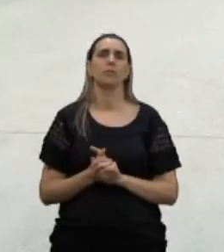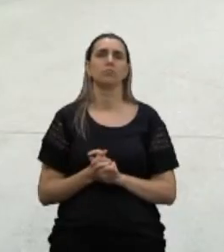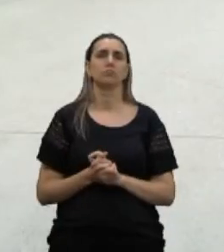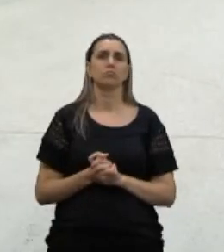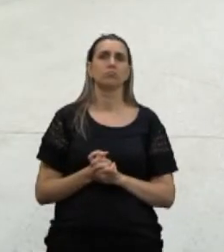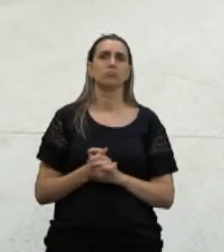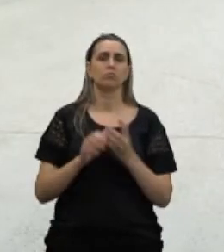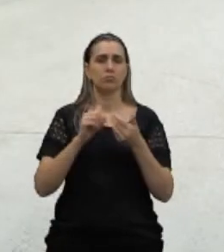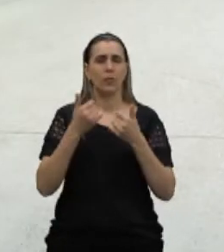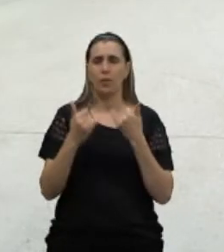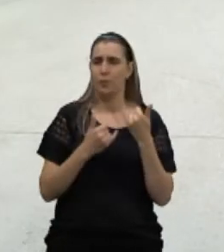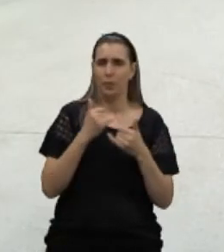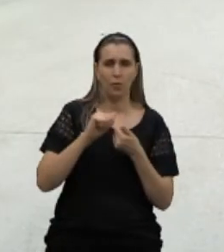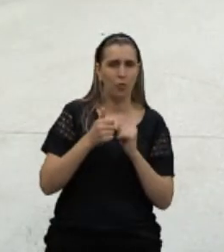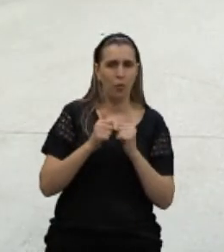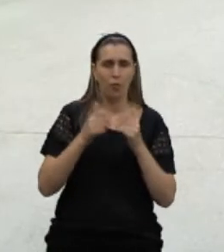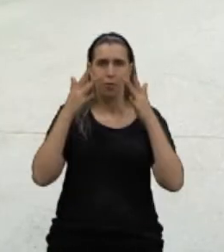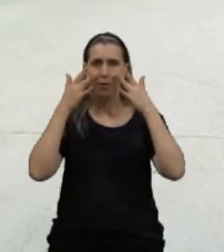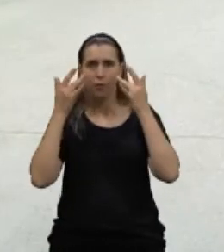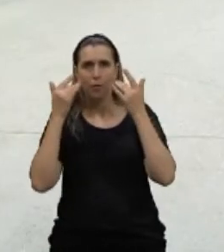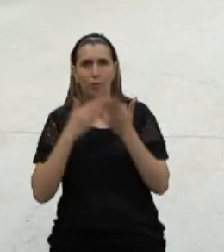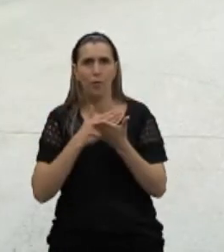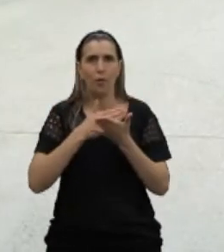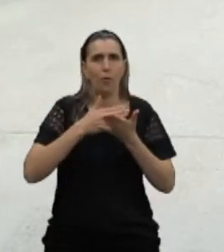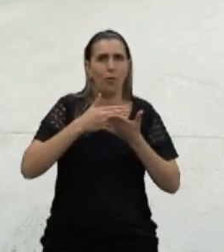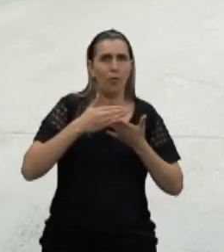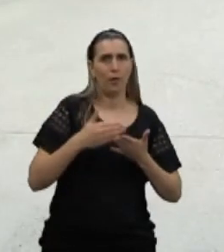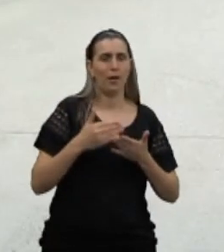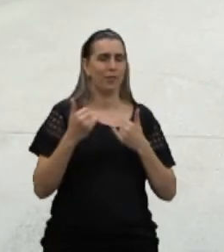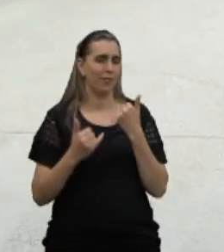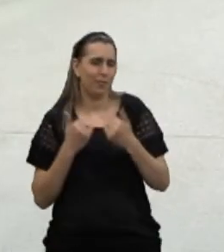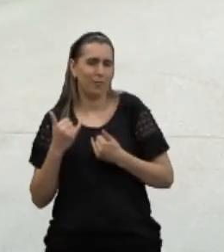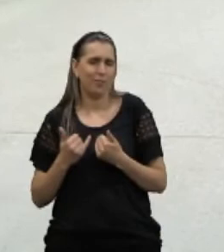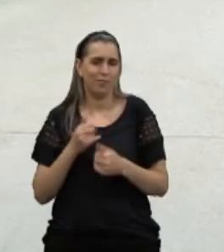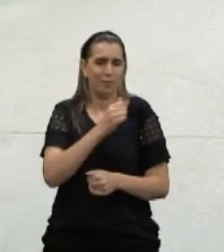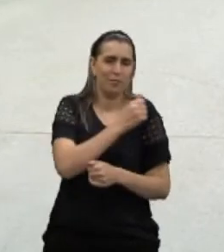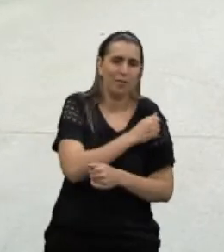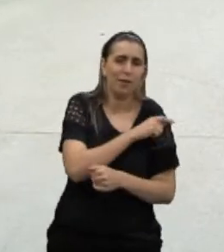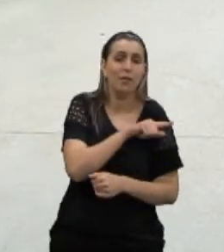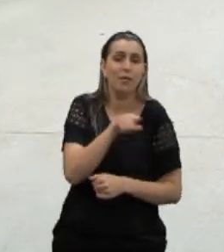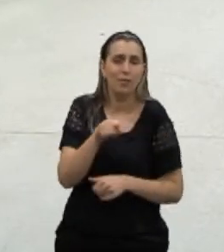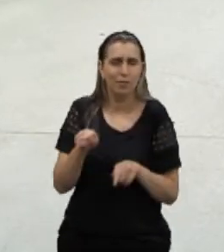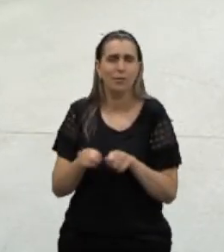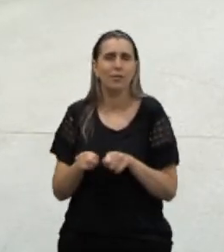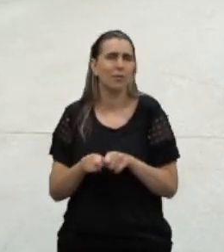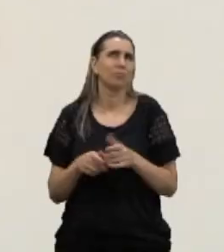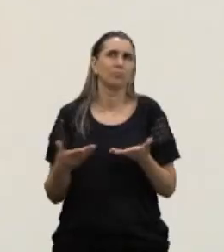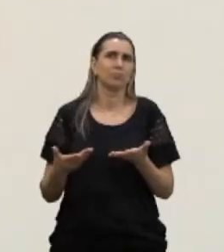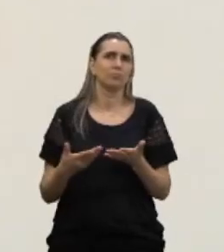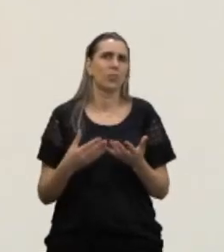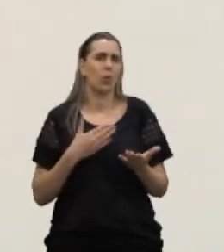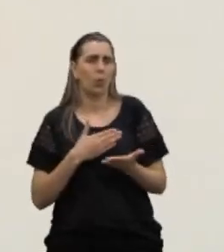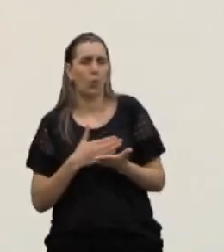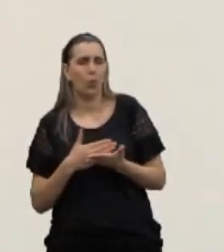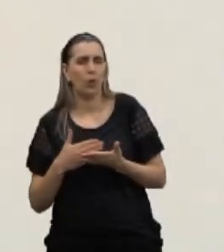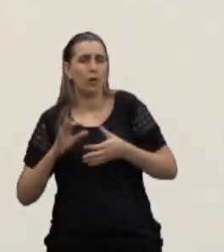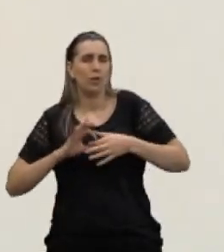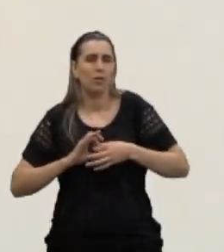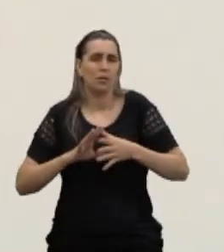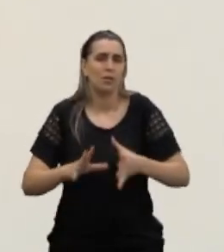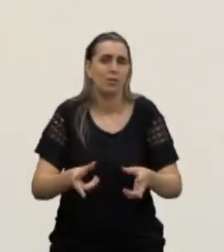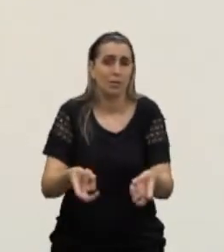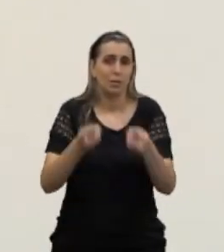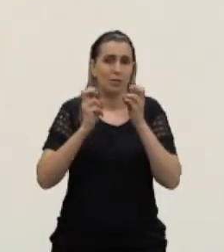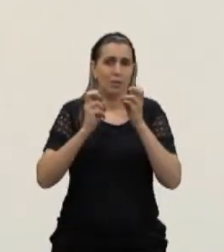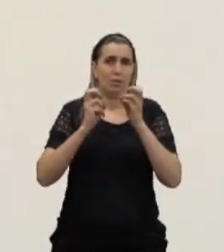Isso é jogos teatrais para início, para brincar com os alunos, enfim, para que eles comecem a se soltar e